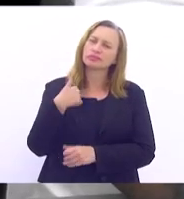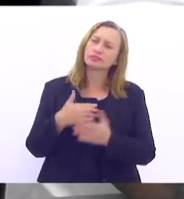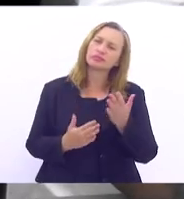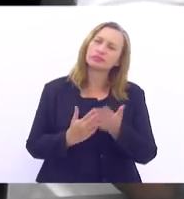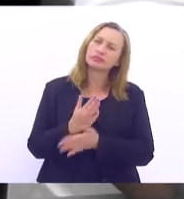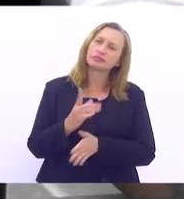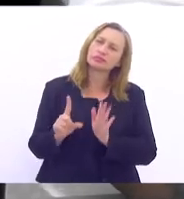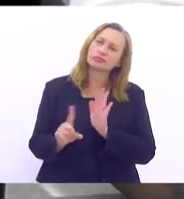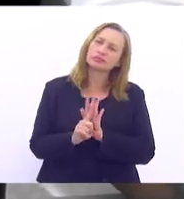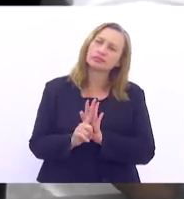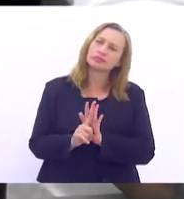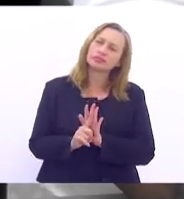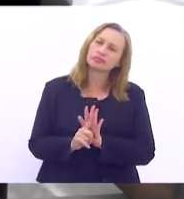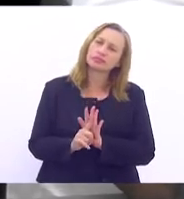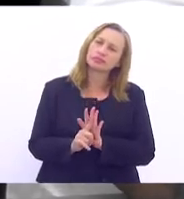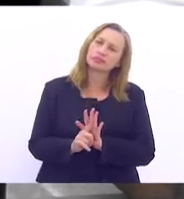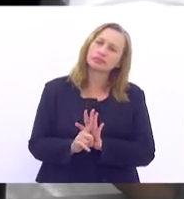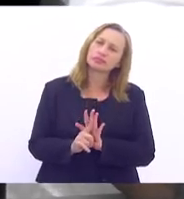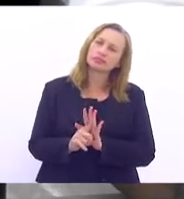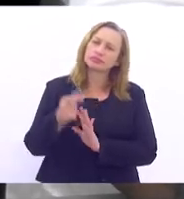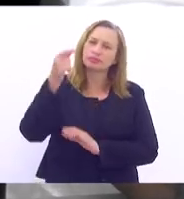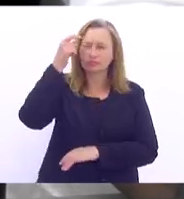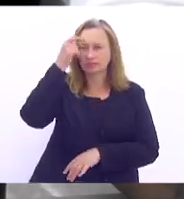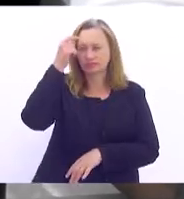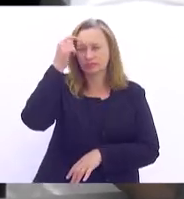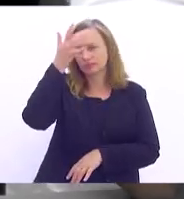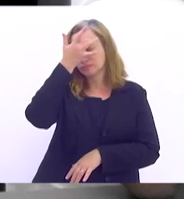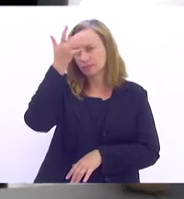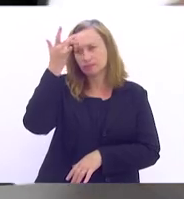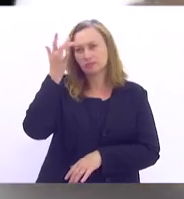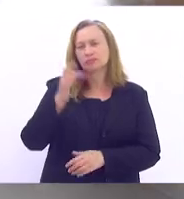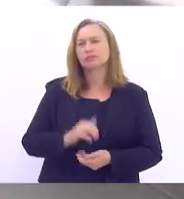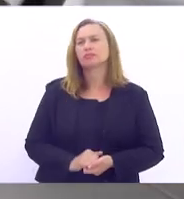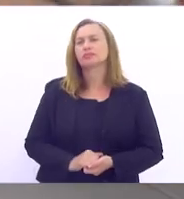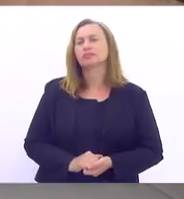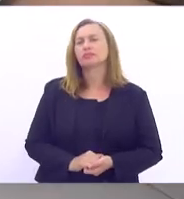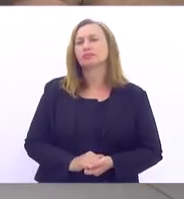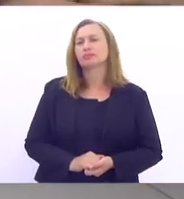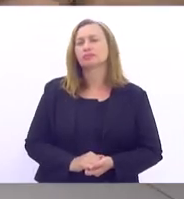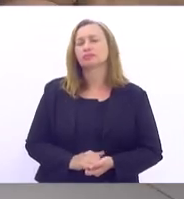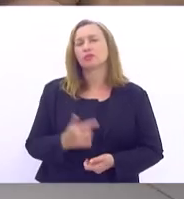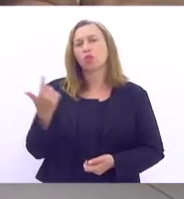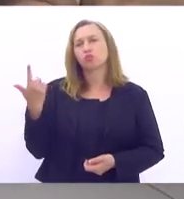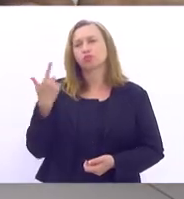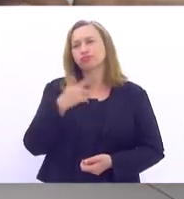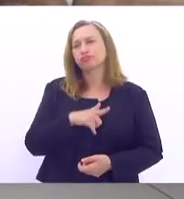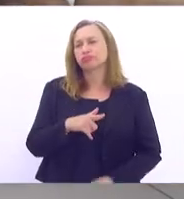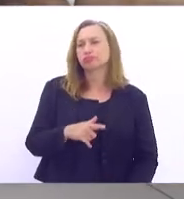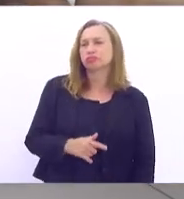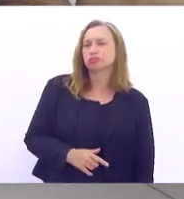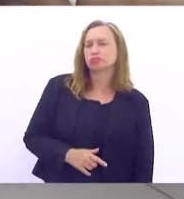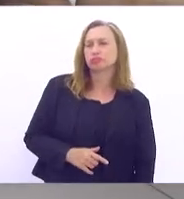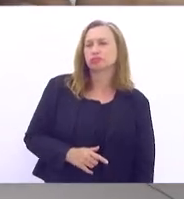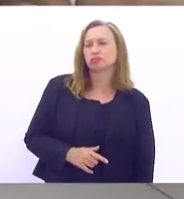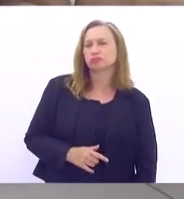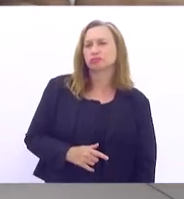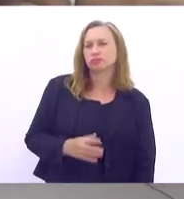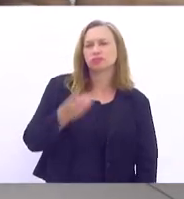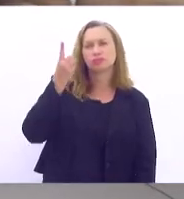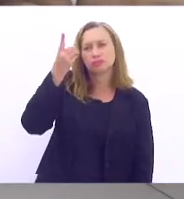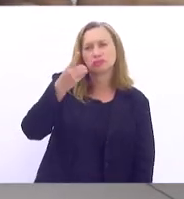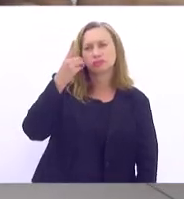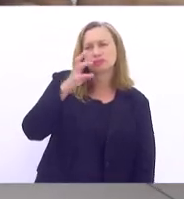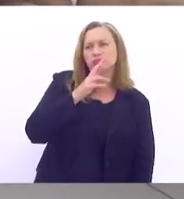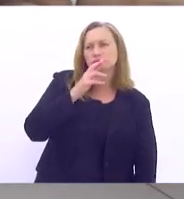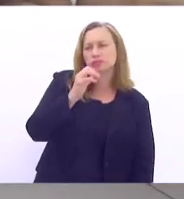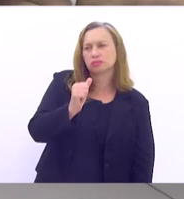lei sobre humanização da saúde mental, doutor Serginho, e eu consegui, deputado Rodrigo